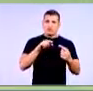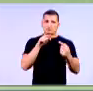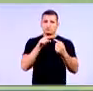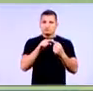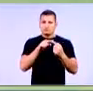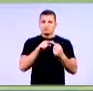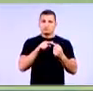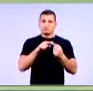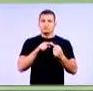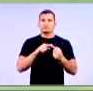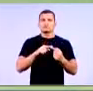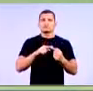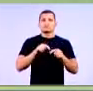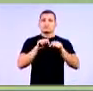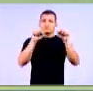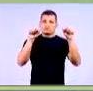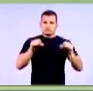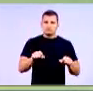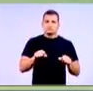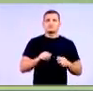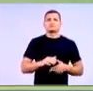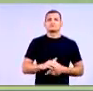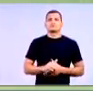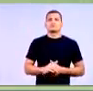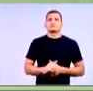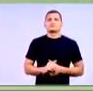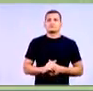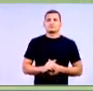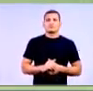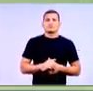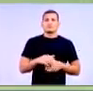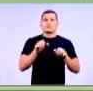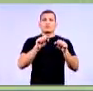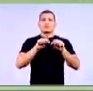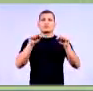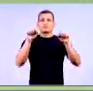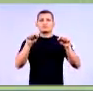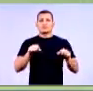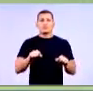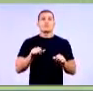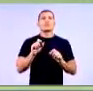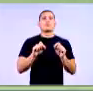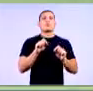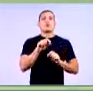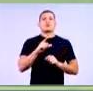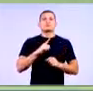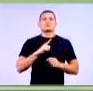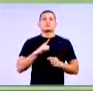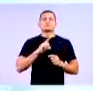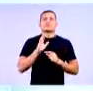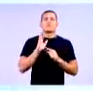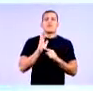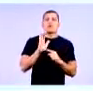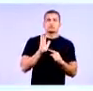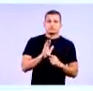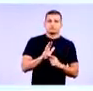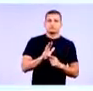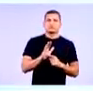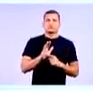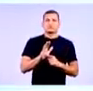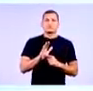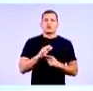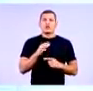de todo o sistema. O sistema, o que que ele propõe, né? A ideia existe